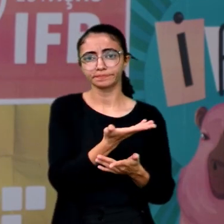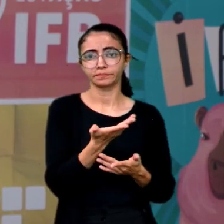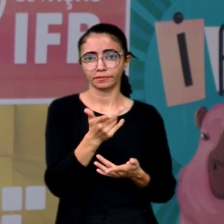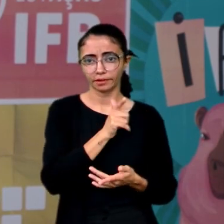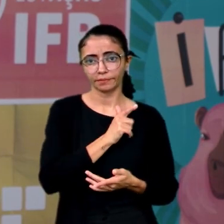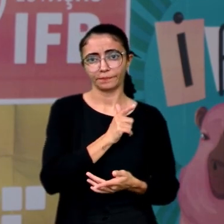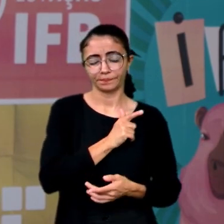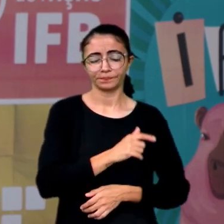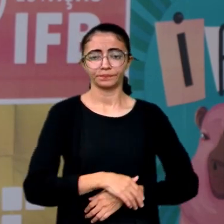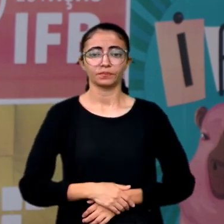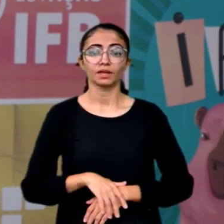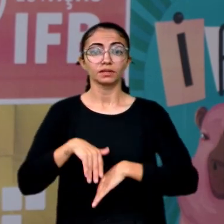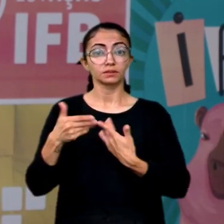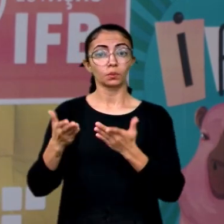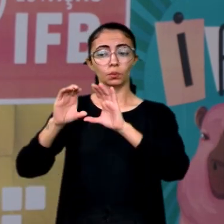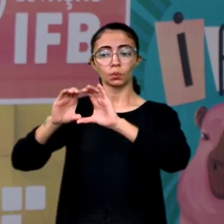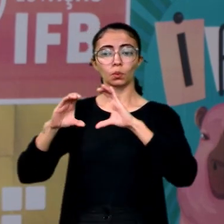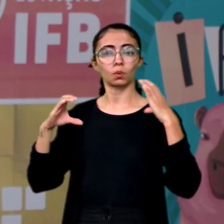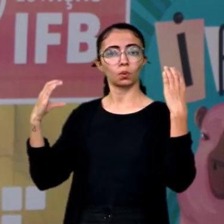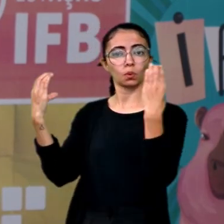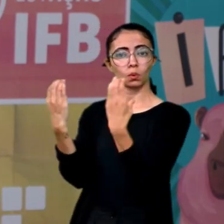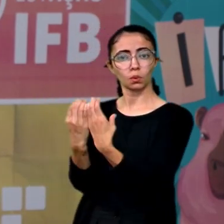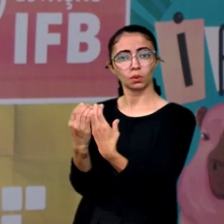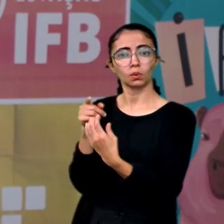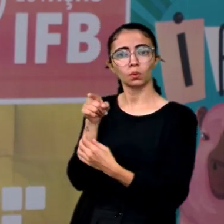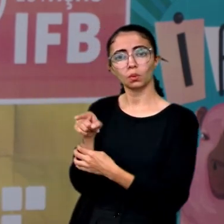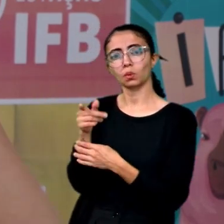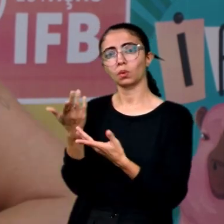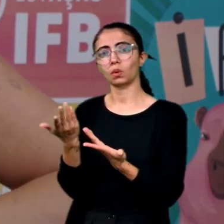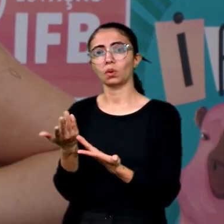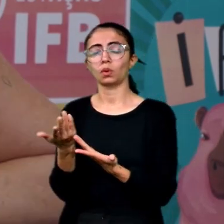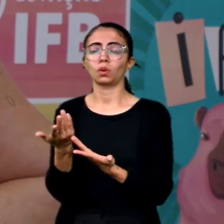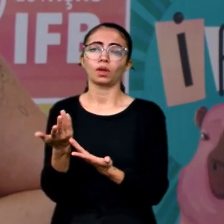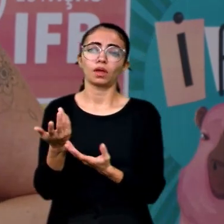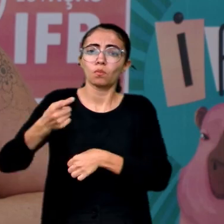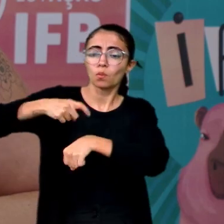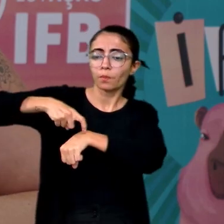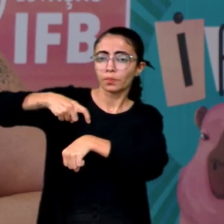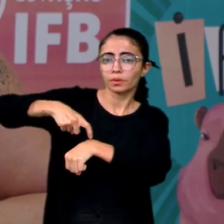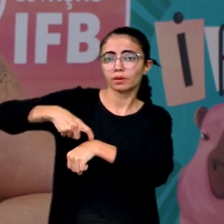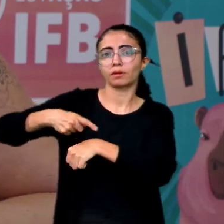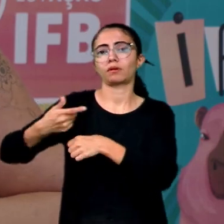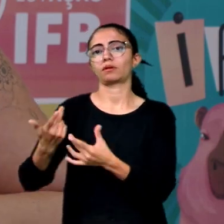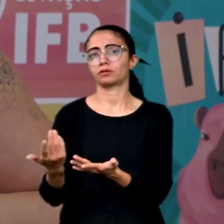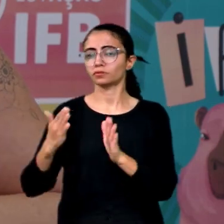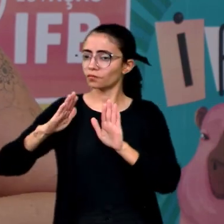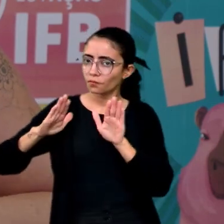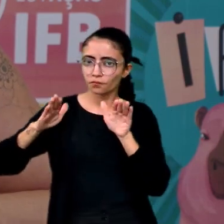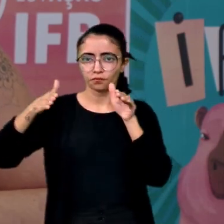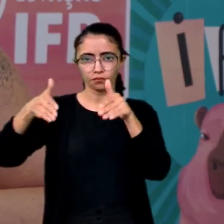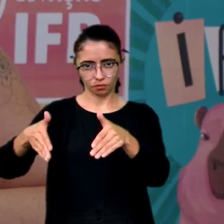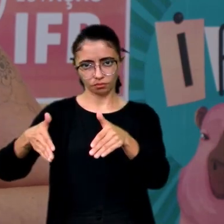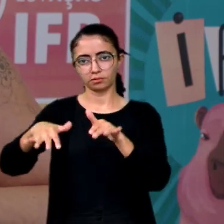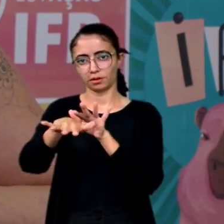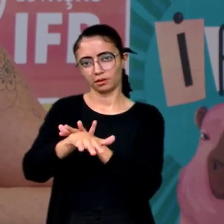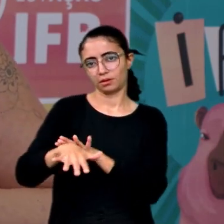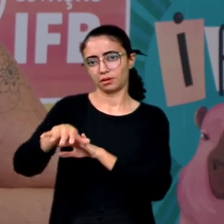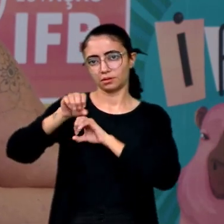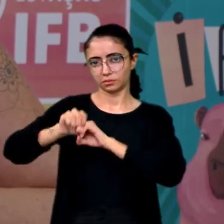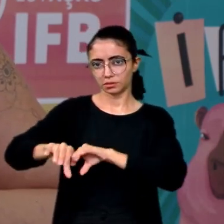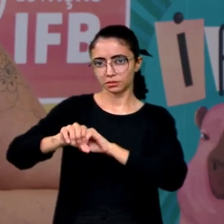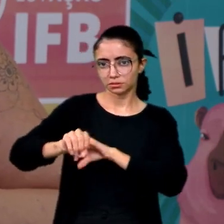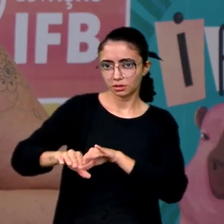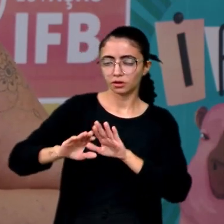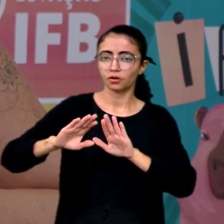uma parte com uma tarde ou um momento grande focado na parte da educação, né?